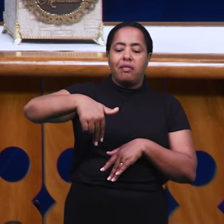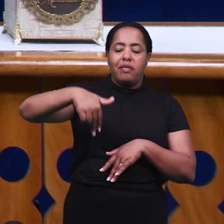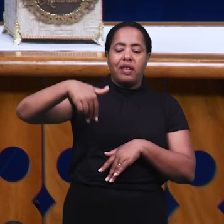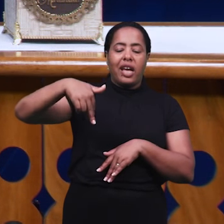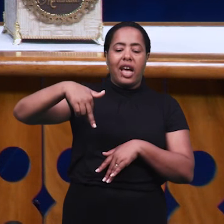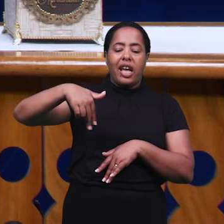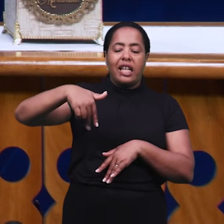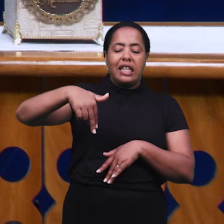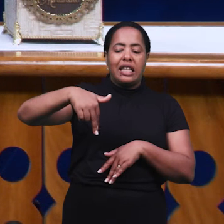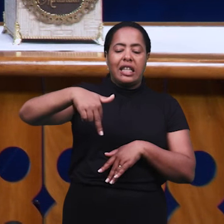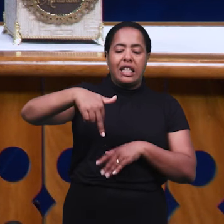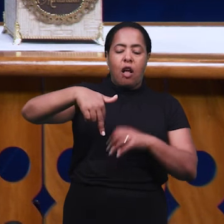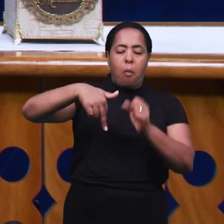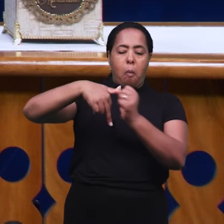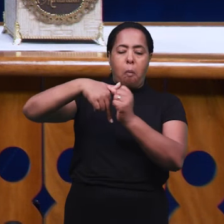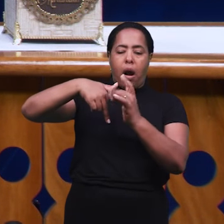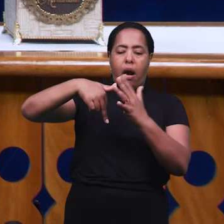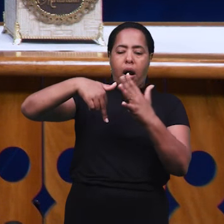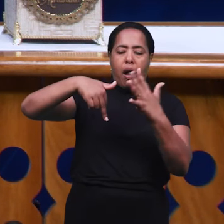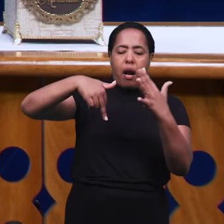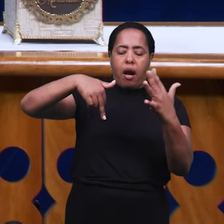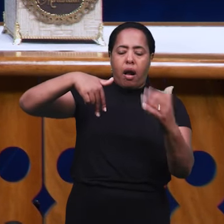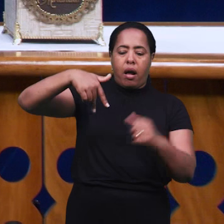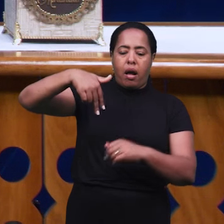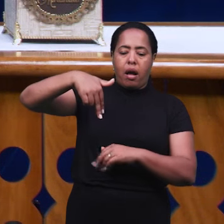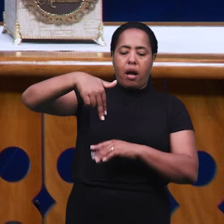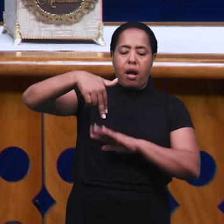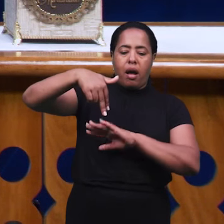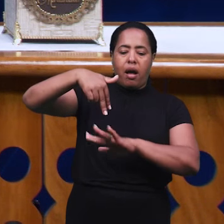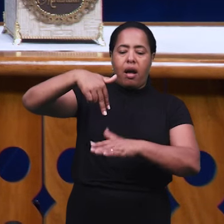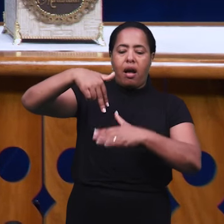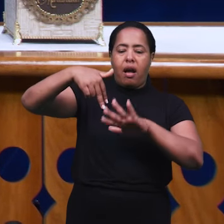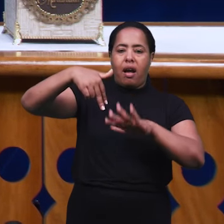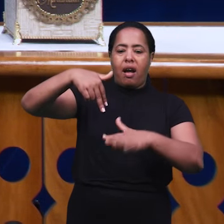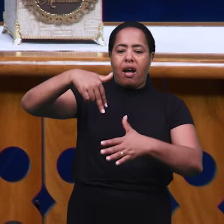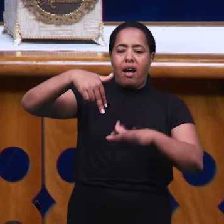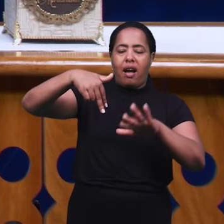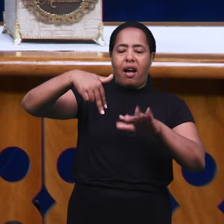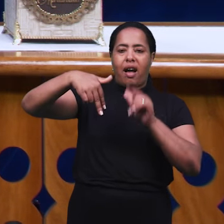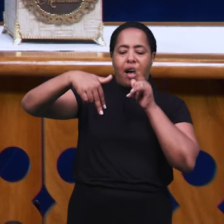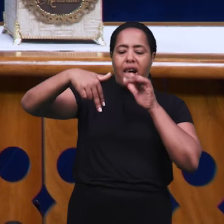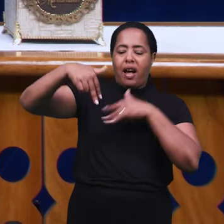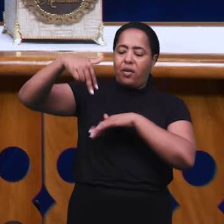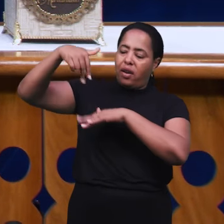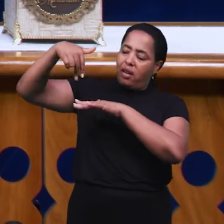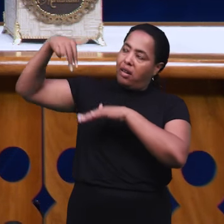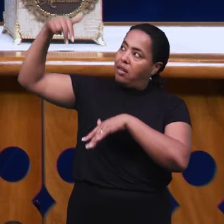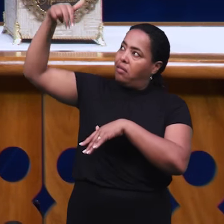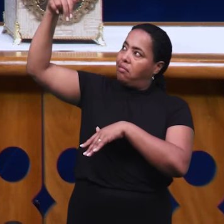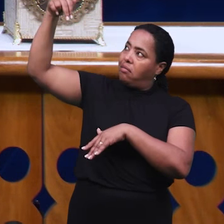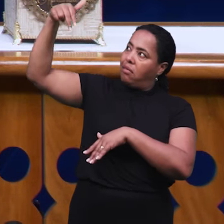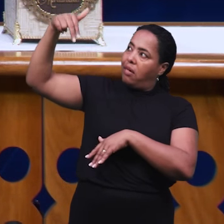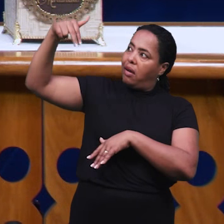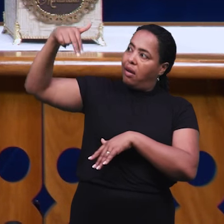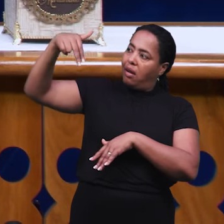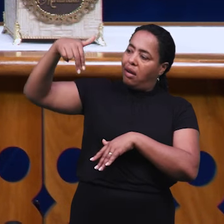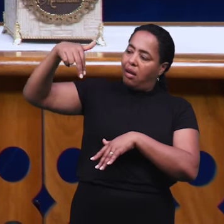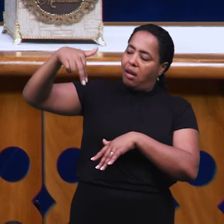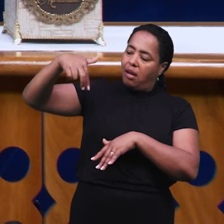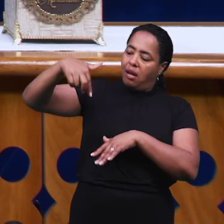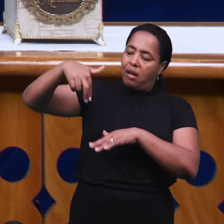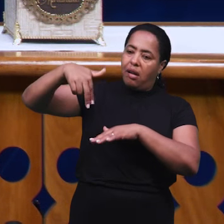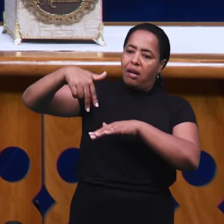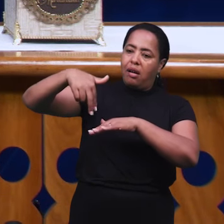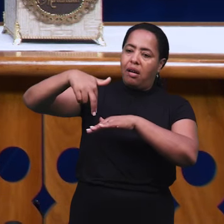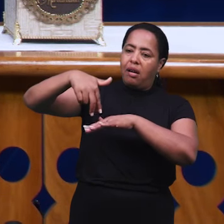andando de forma gloriosa, andando sobre as águas. Ele desce do monte e vem